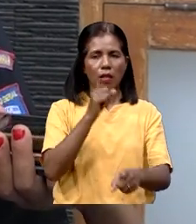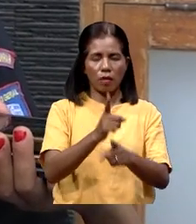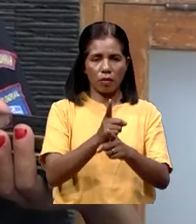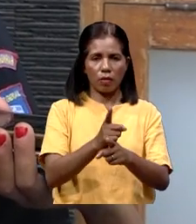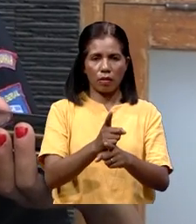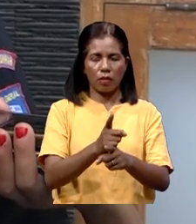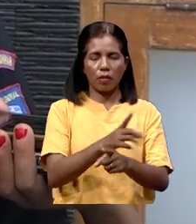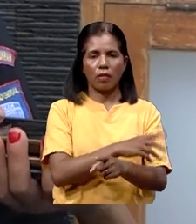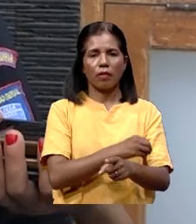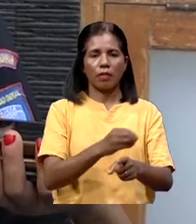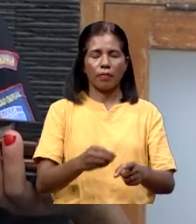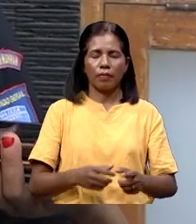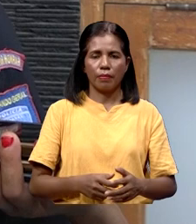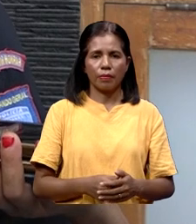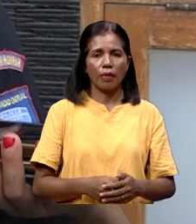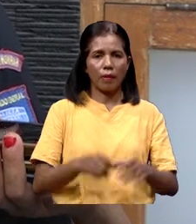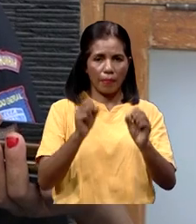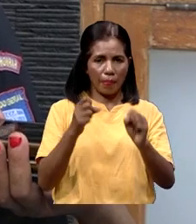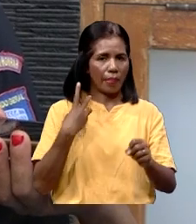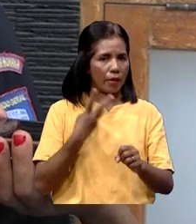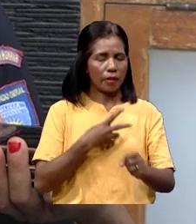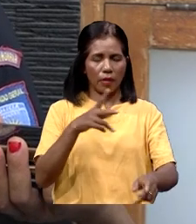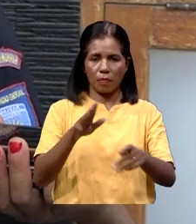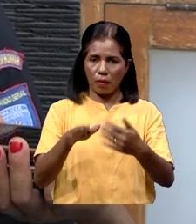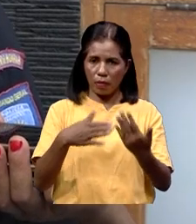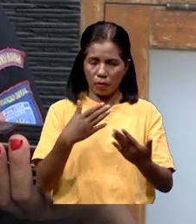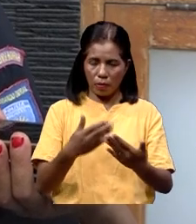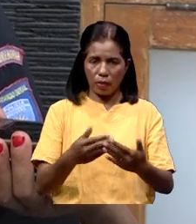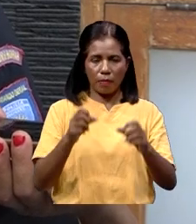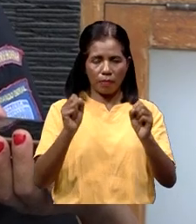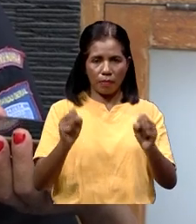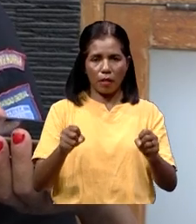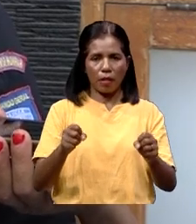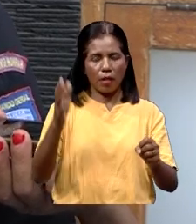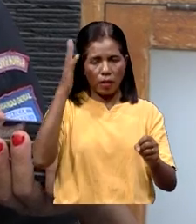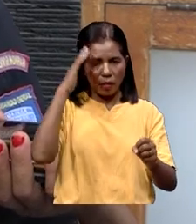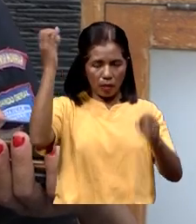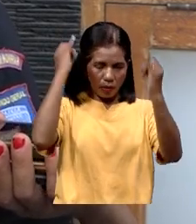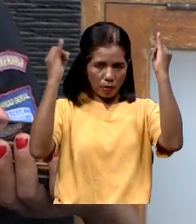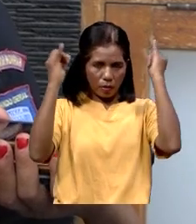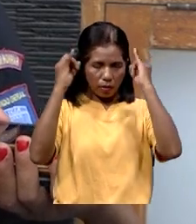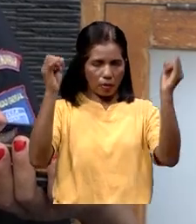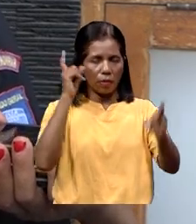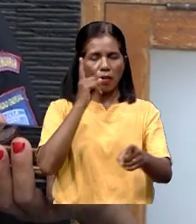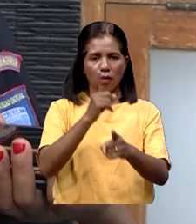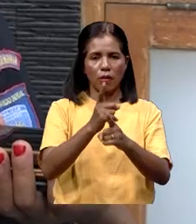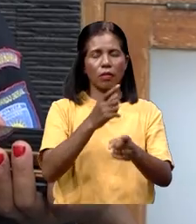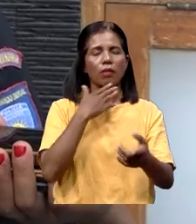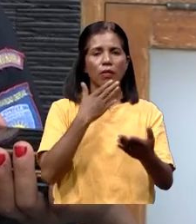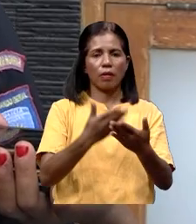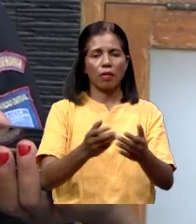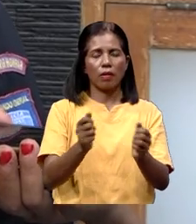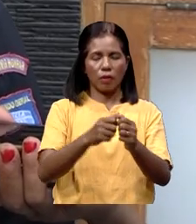credível e factual. Nune itania comunidade sira consumi informação nebe maklos e dia. O informação